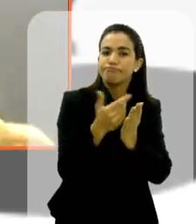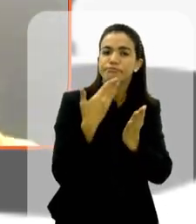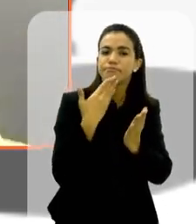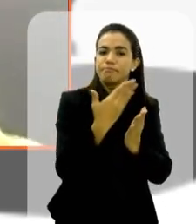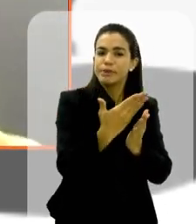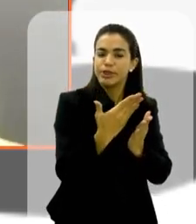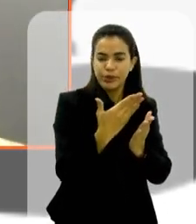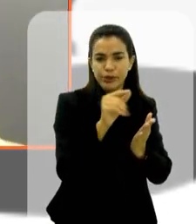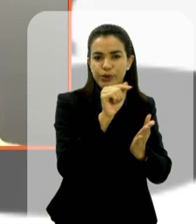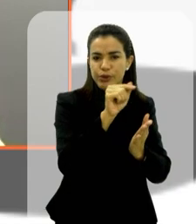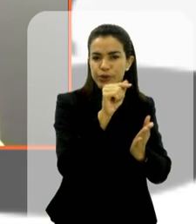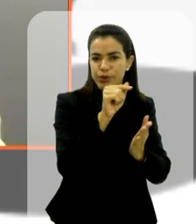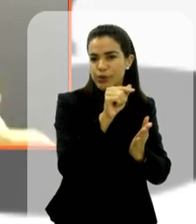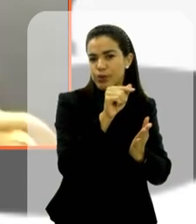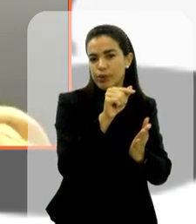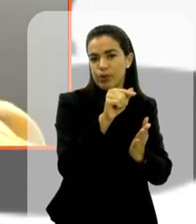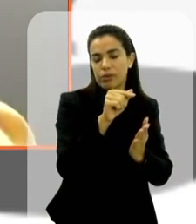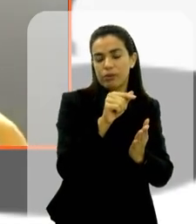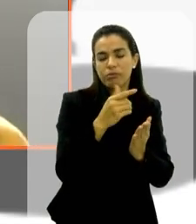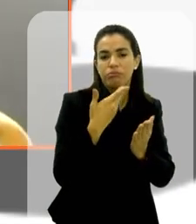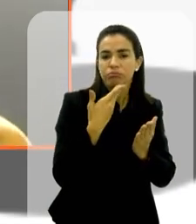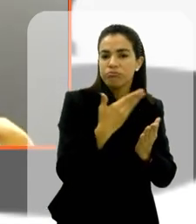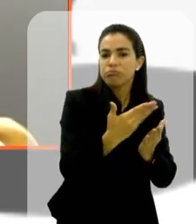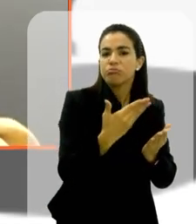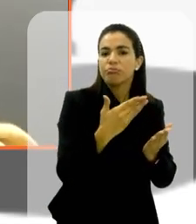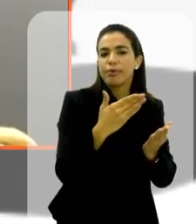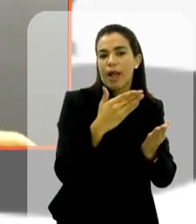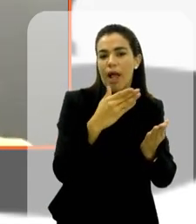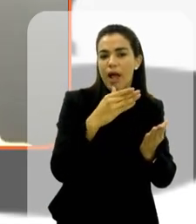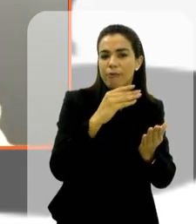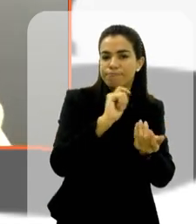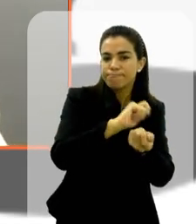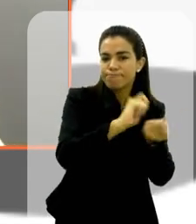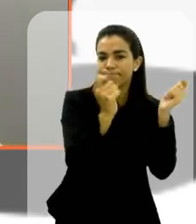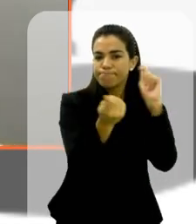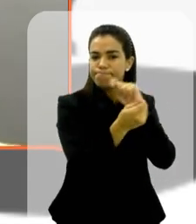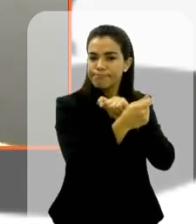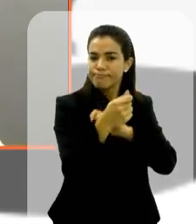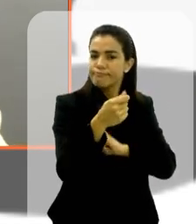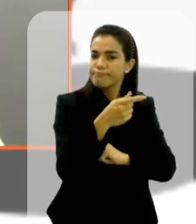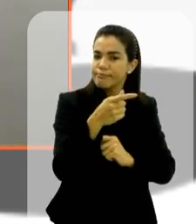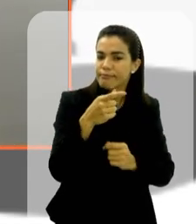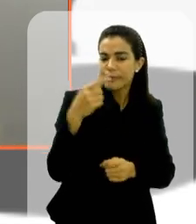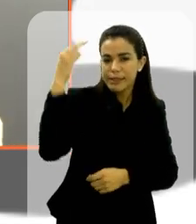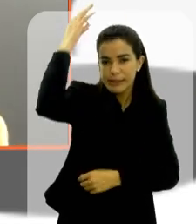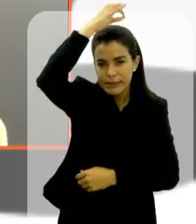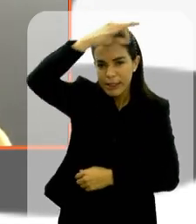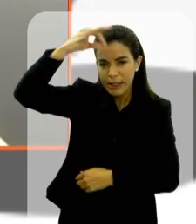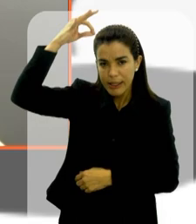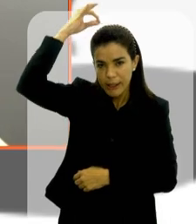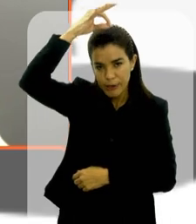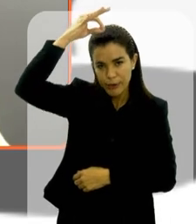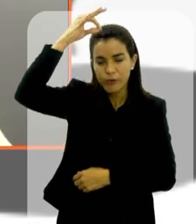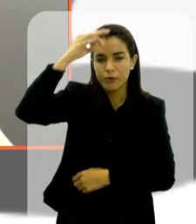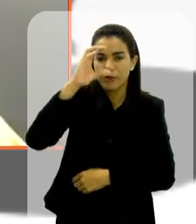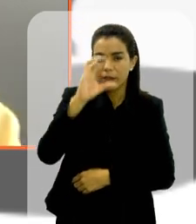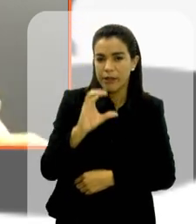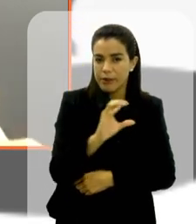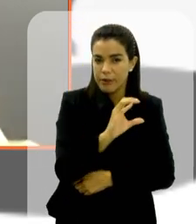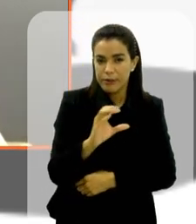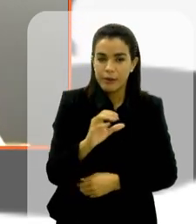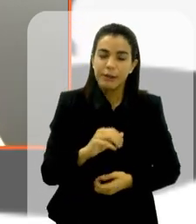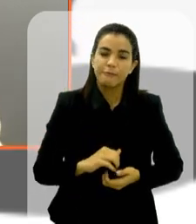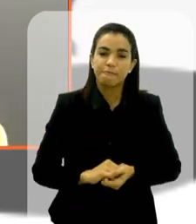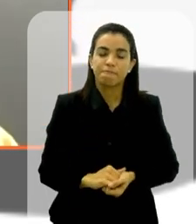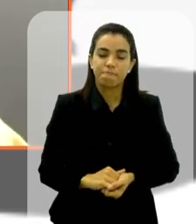da beatificação e depois da canonização, quer dizer, da transformação de Anchieta como santo da Igreja Católica. Está